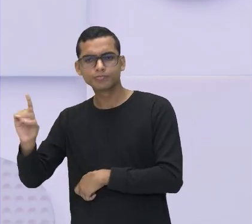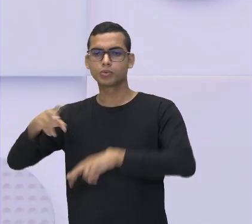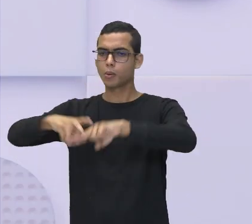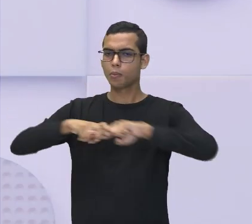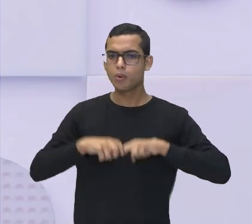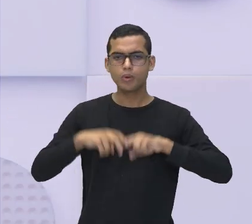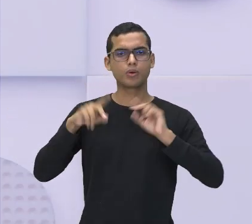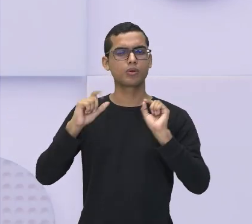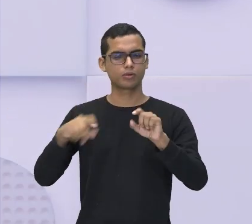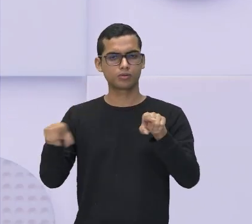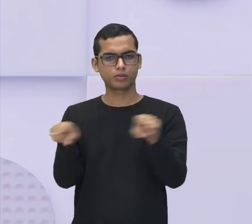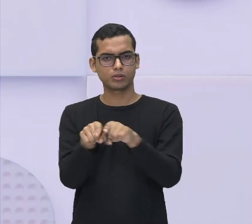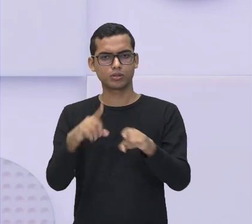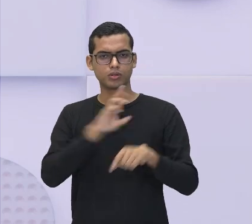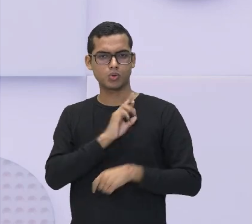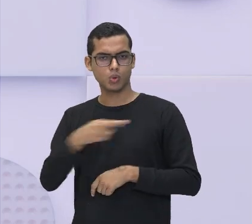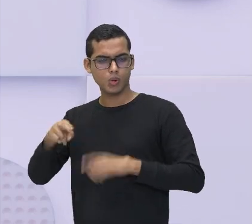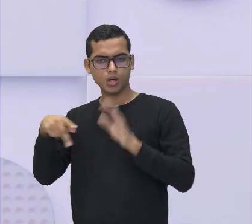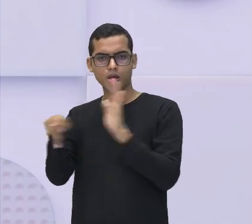falar que são religiões